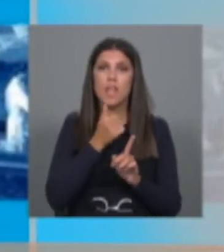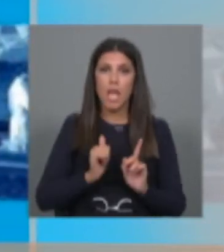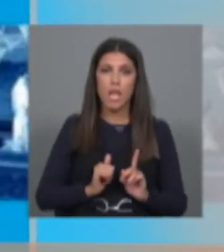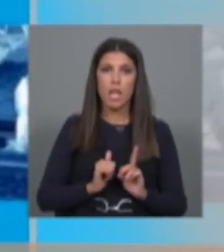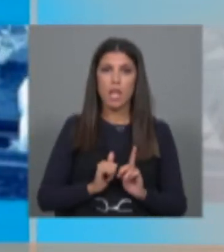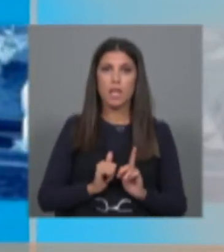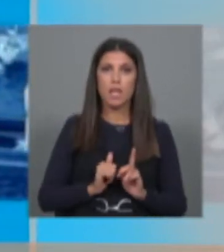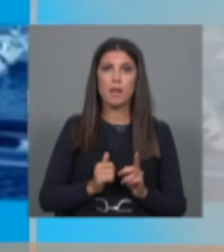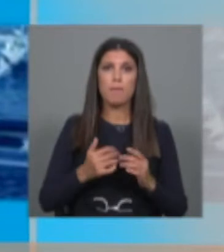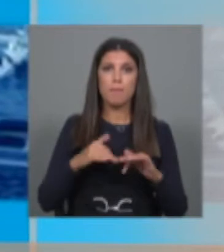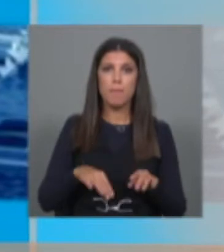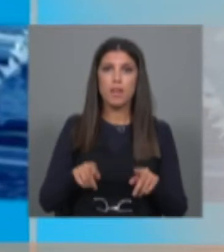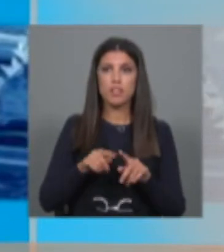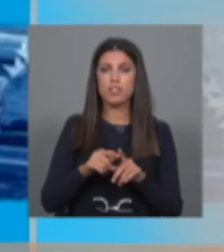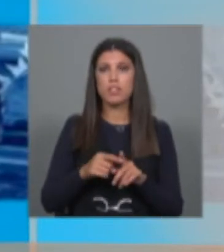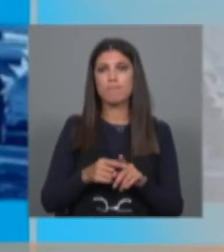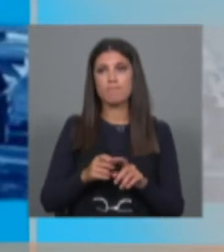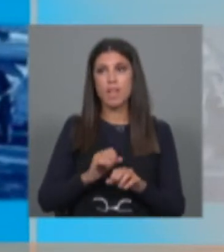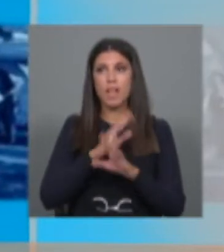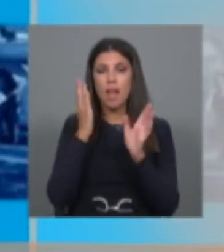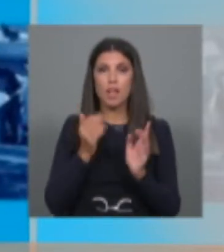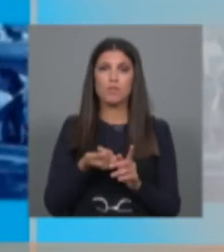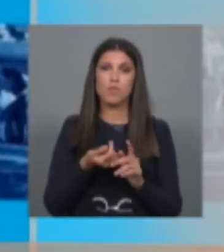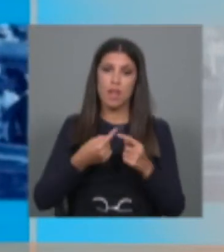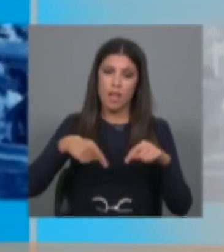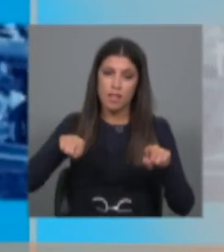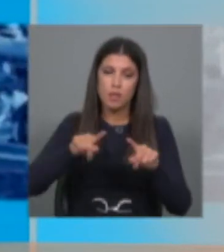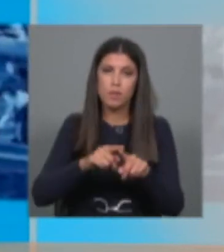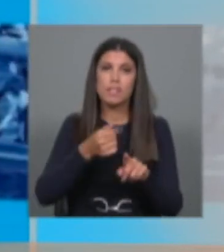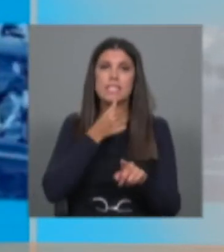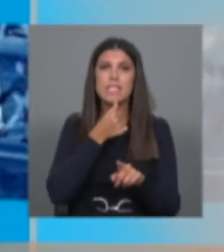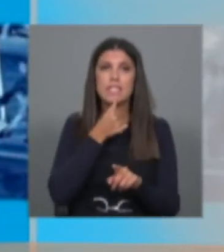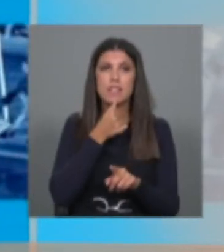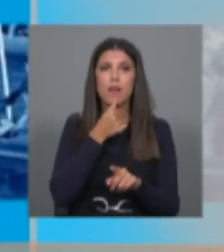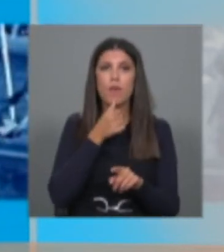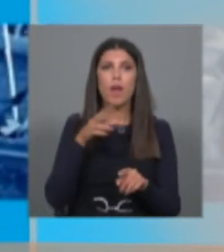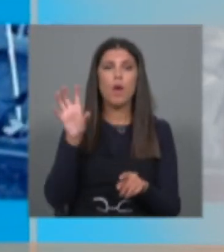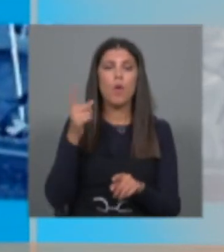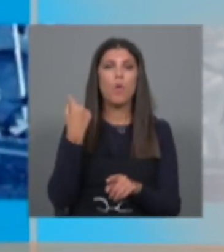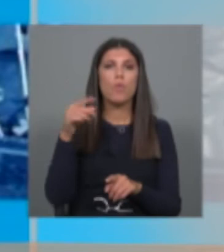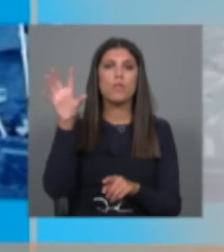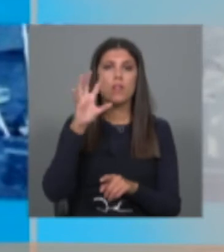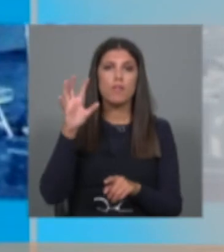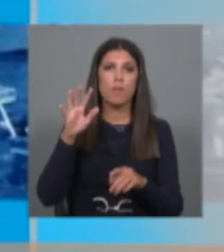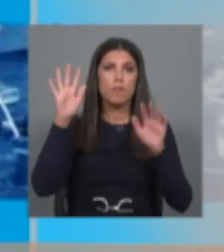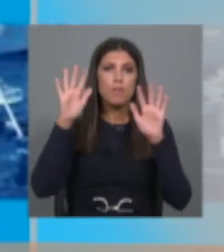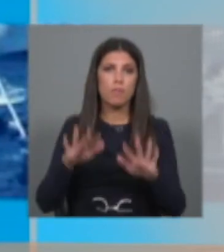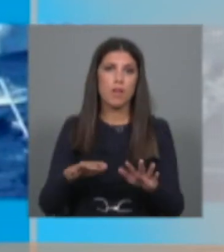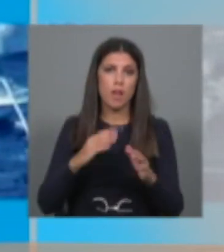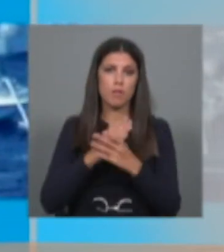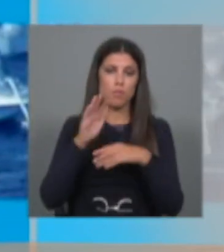o referendo era a única forma de parar ou travar este processo legislativo, os bispos